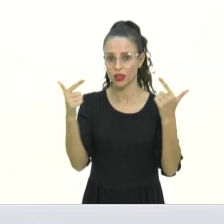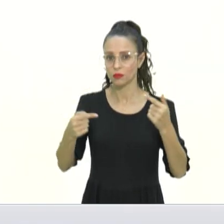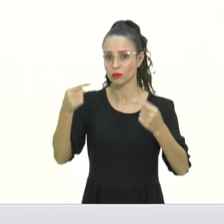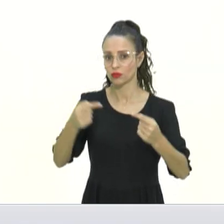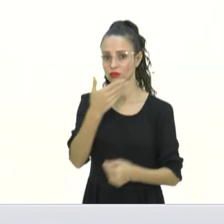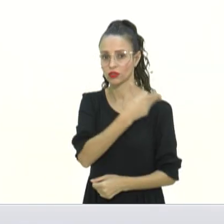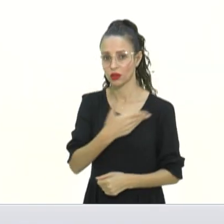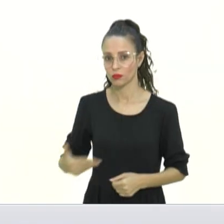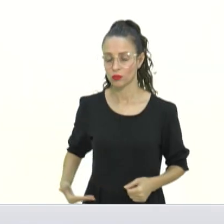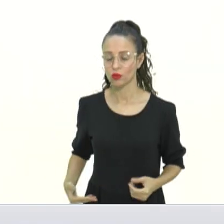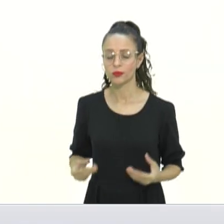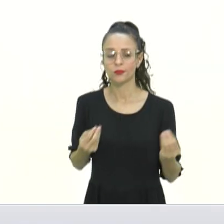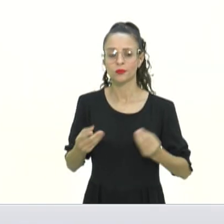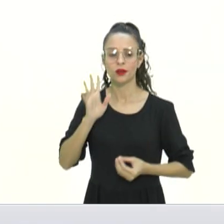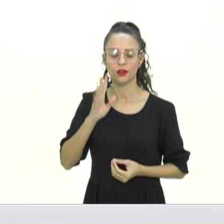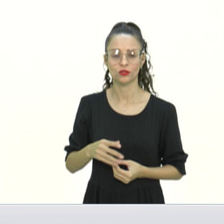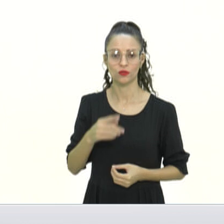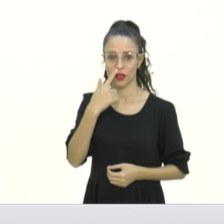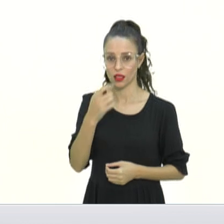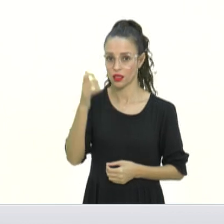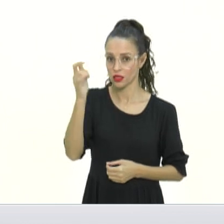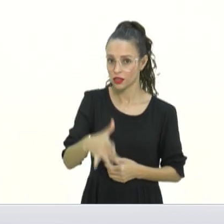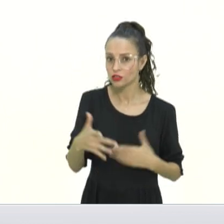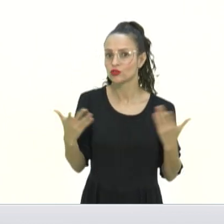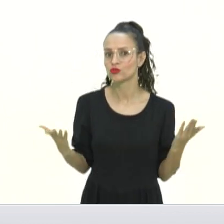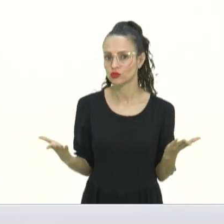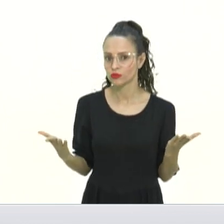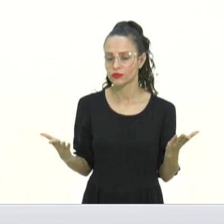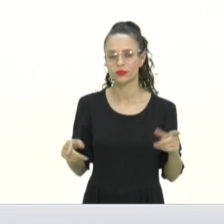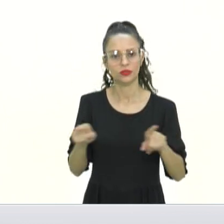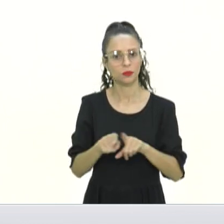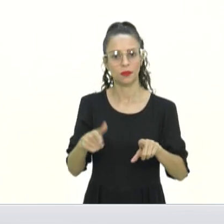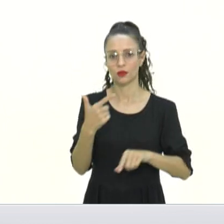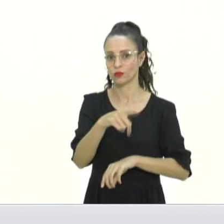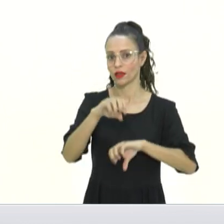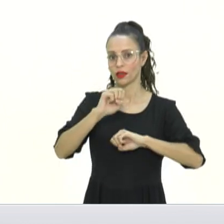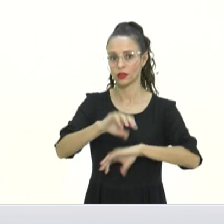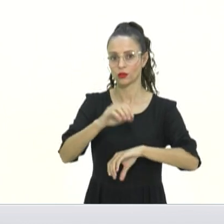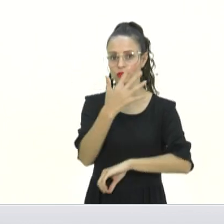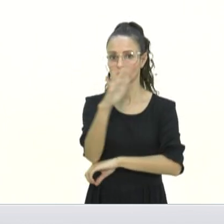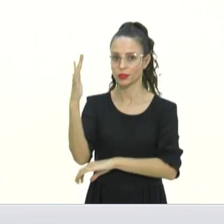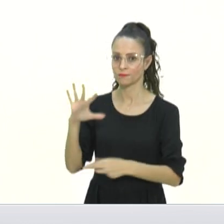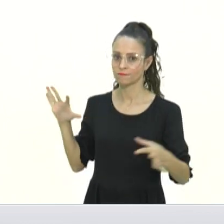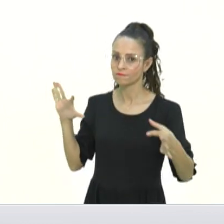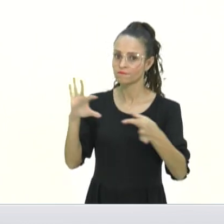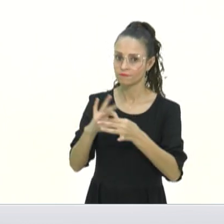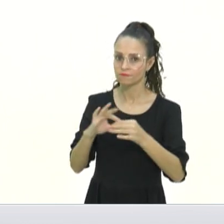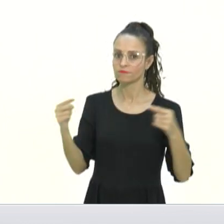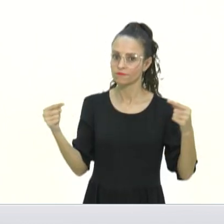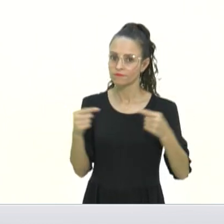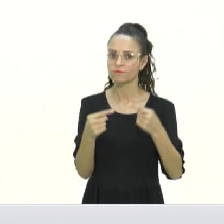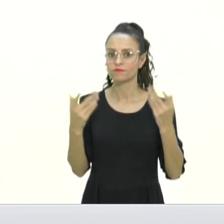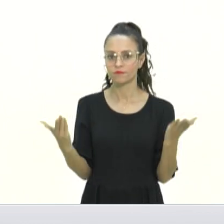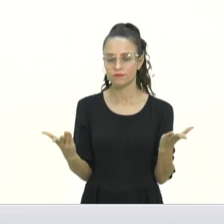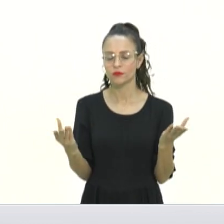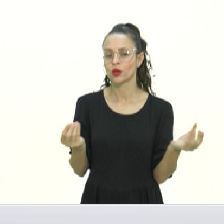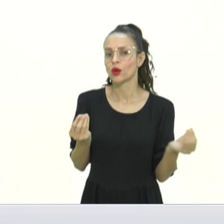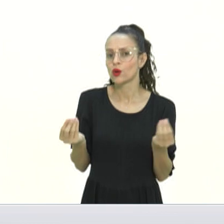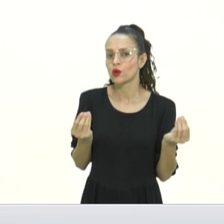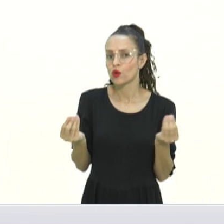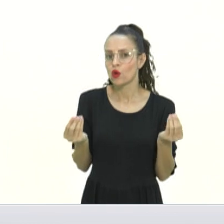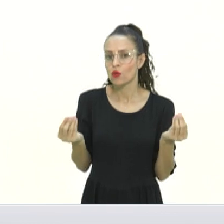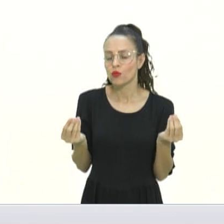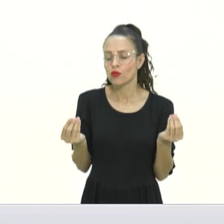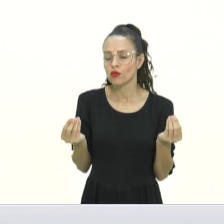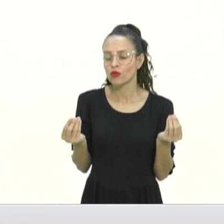dê conta do lixo que produzimos, nem educação ambiental adequada, que medida